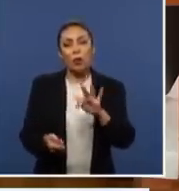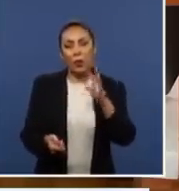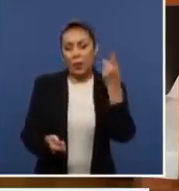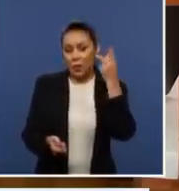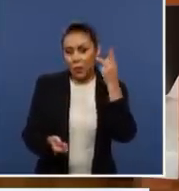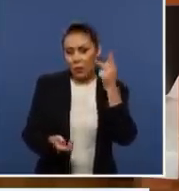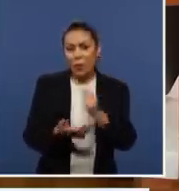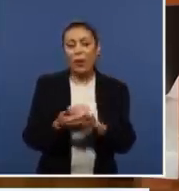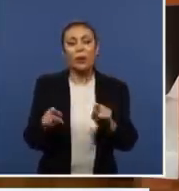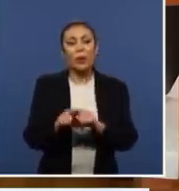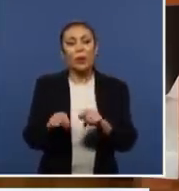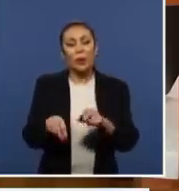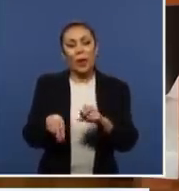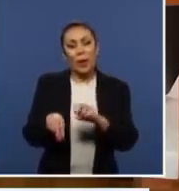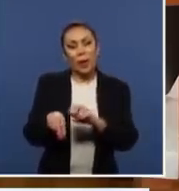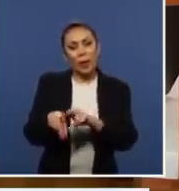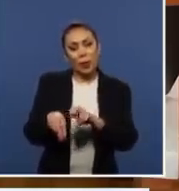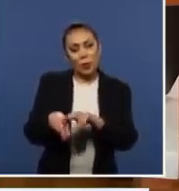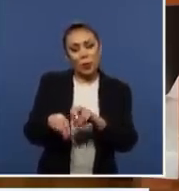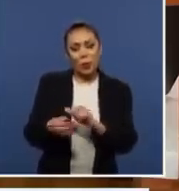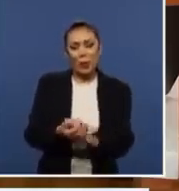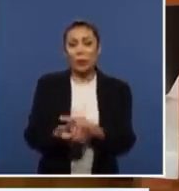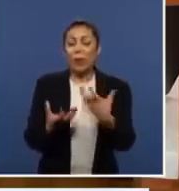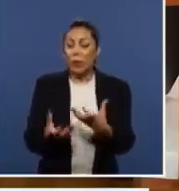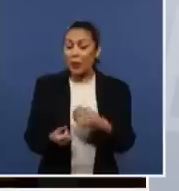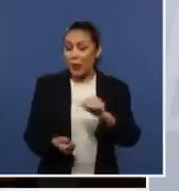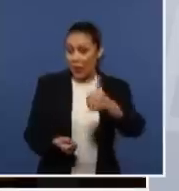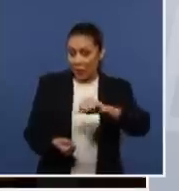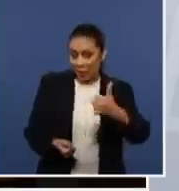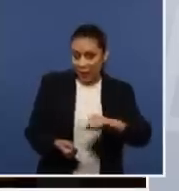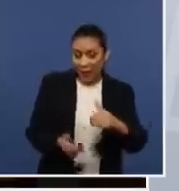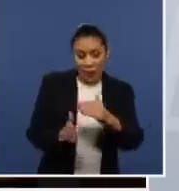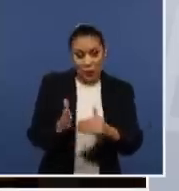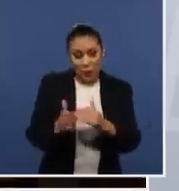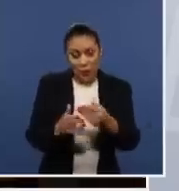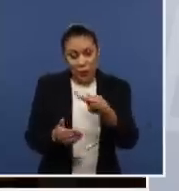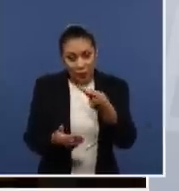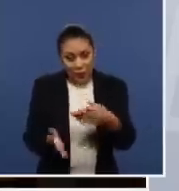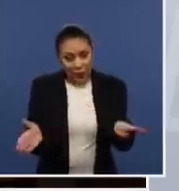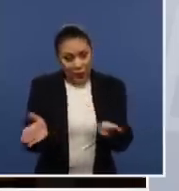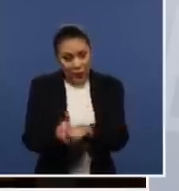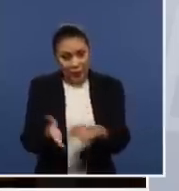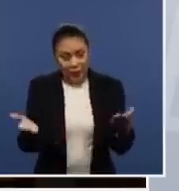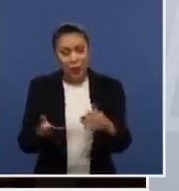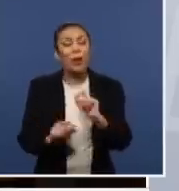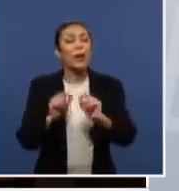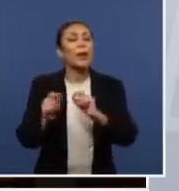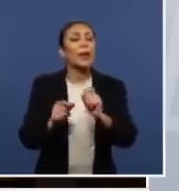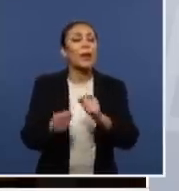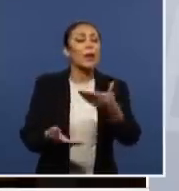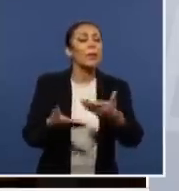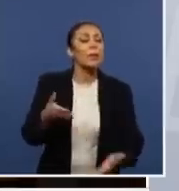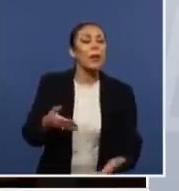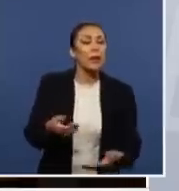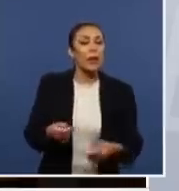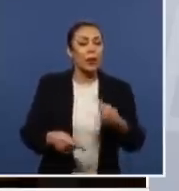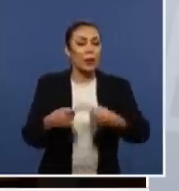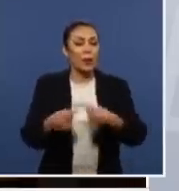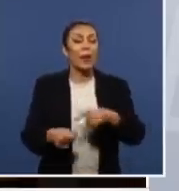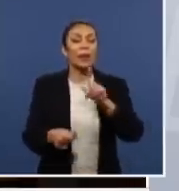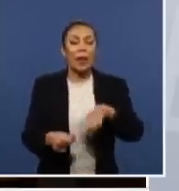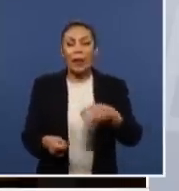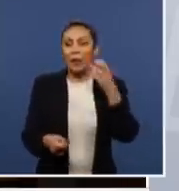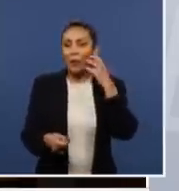Paulo e pela TV Kennedy, Cultura? eu queria reavaliar tudo o que eu falei até agora sobre quem ganhou o debate. Quem perdeu o debate é o Tarcísio